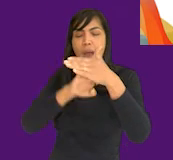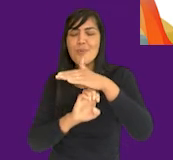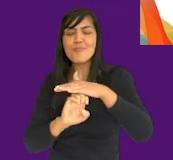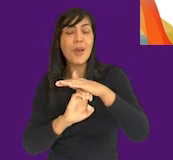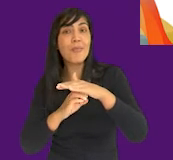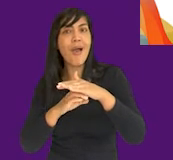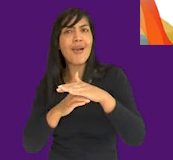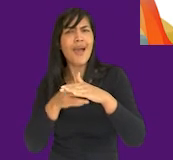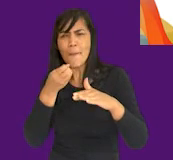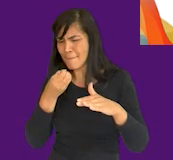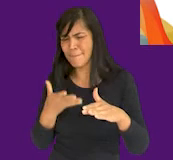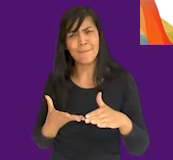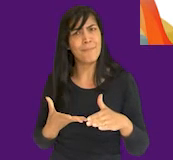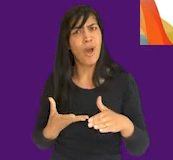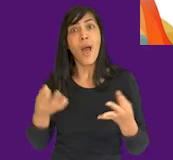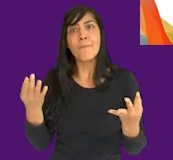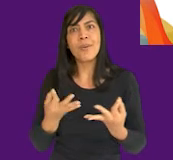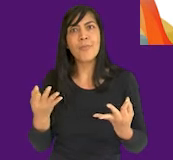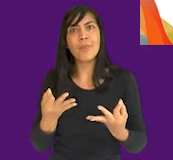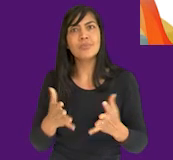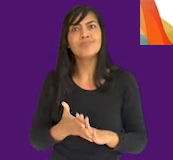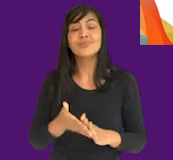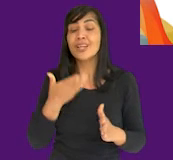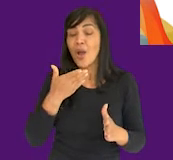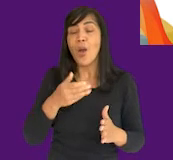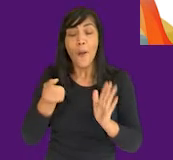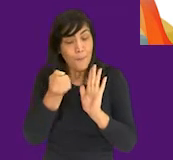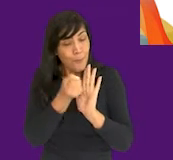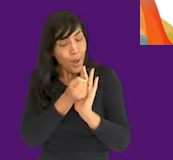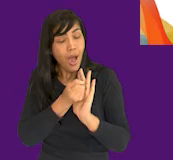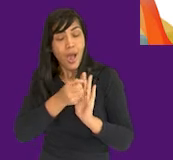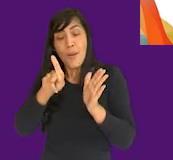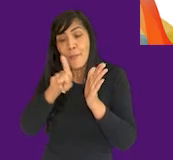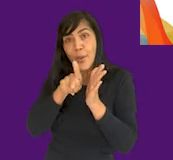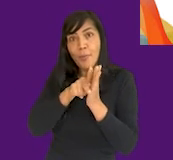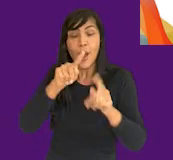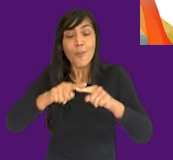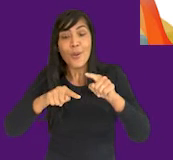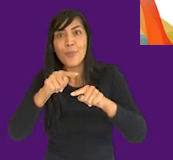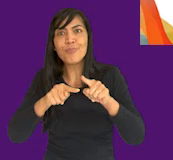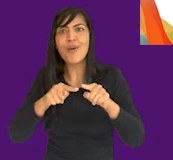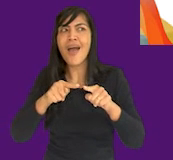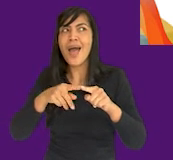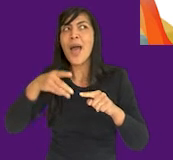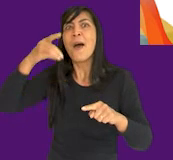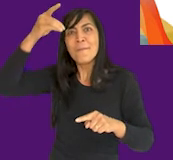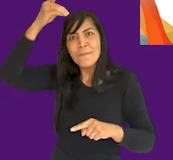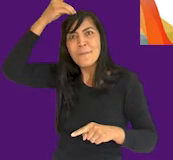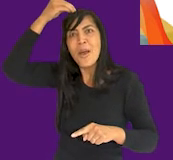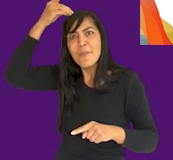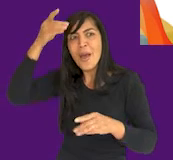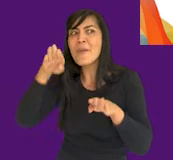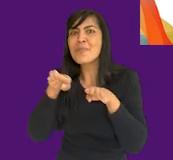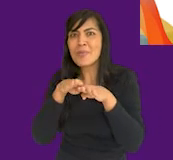sua empresa para dentro da sua empresa e você pode trabalhar com patentes protótipos produtos e também talentos que vão